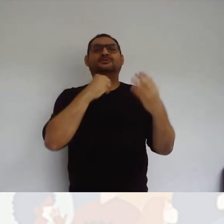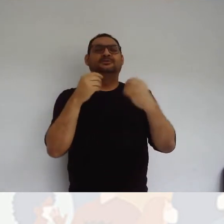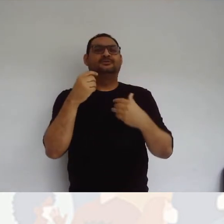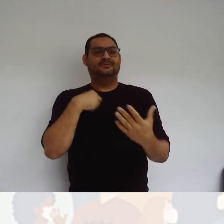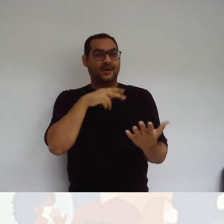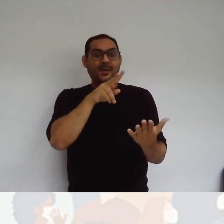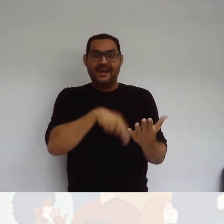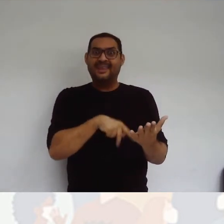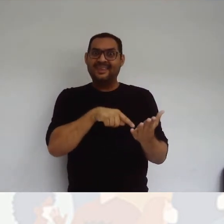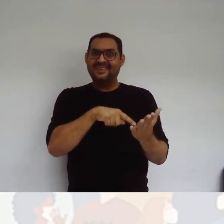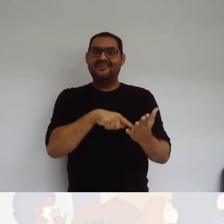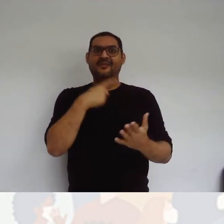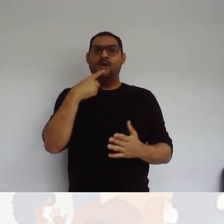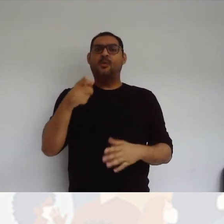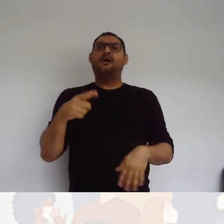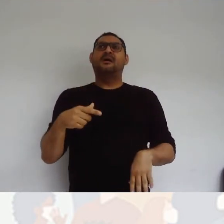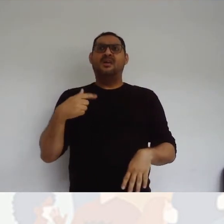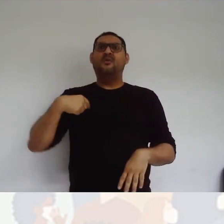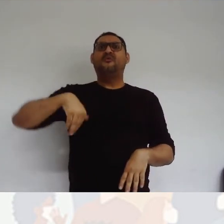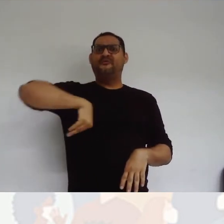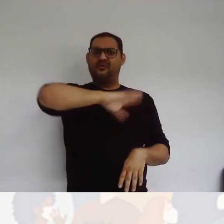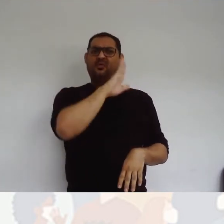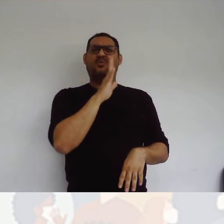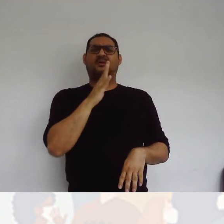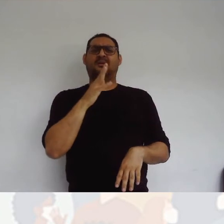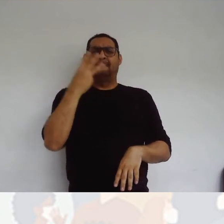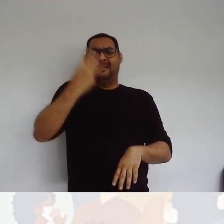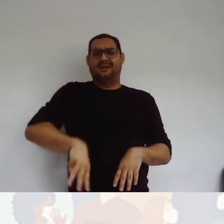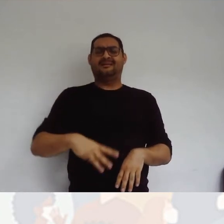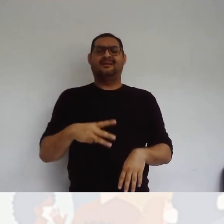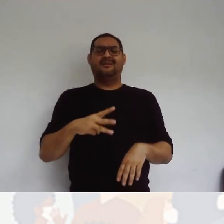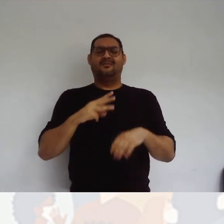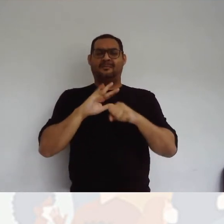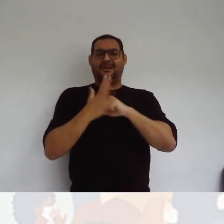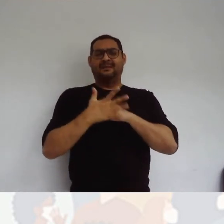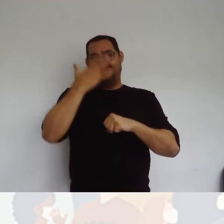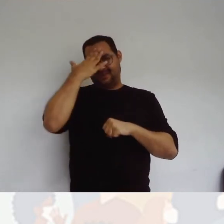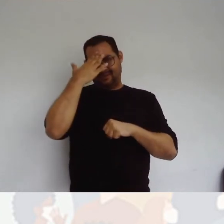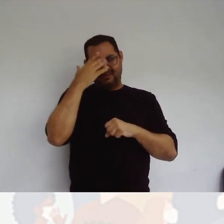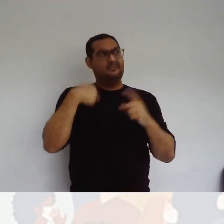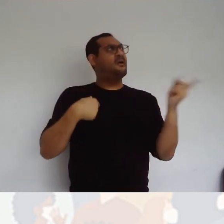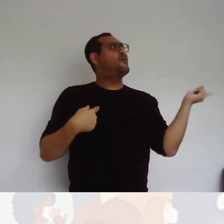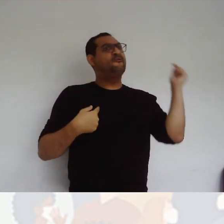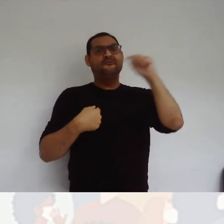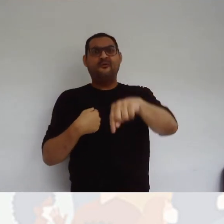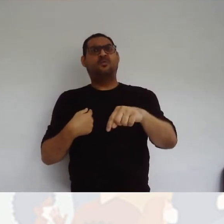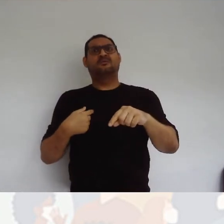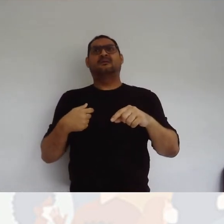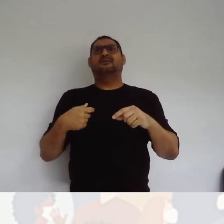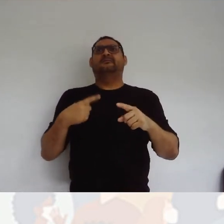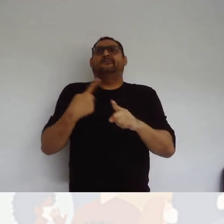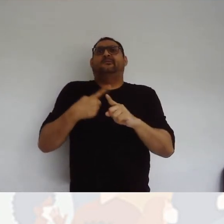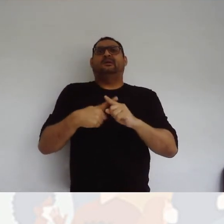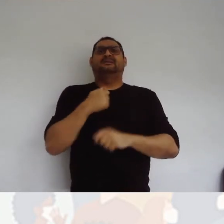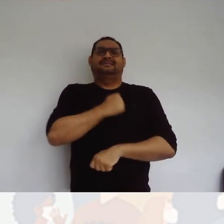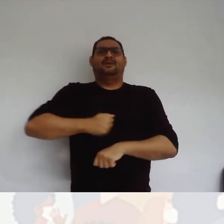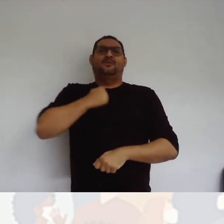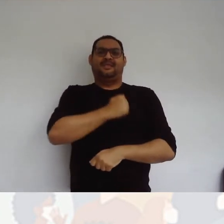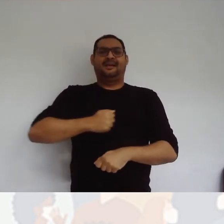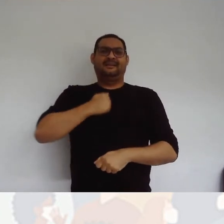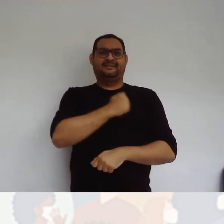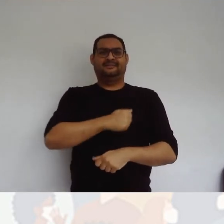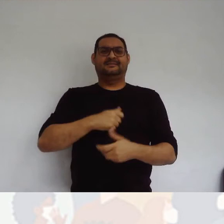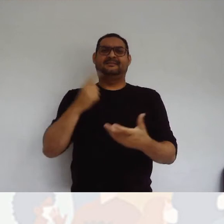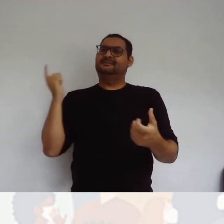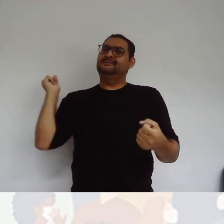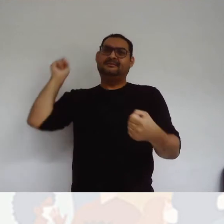que ele diz que voltou porque ele não aguentava. Eu não disse aqui, mas ele tem um momento em que ele diz que eu